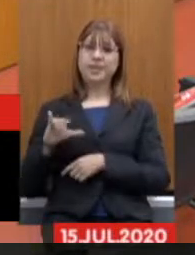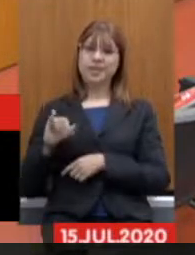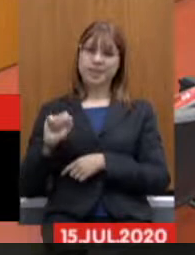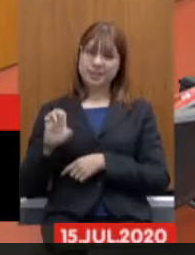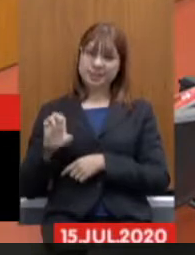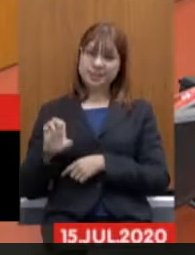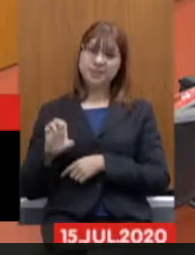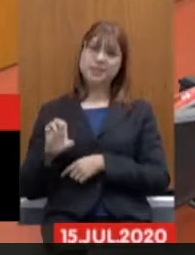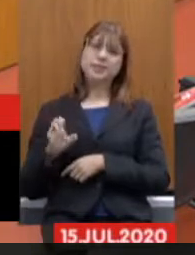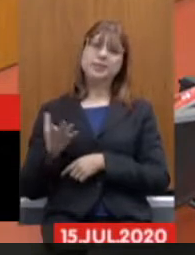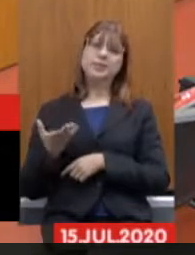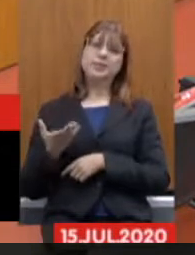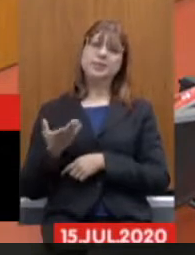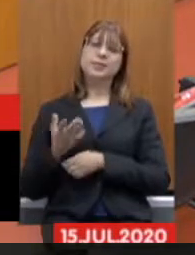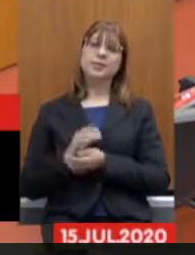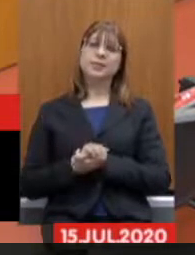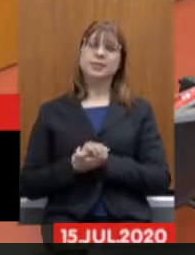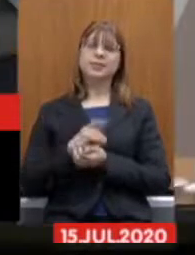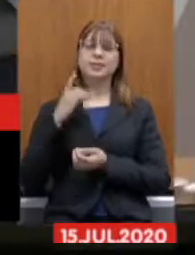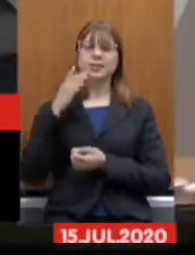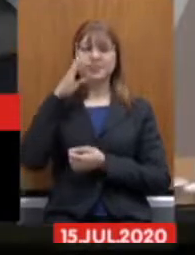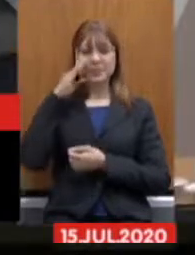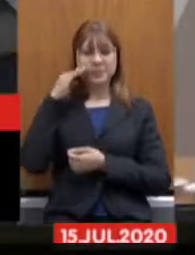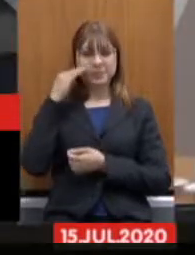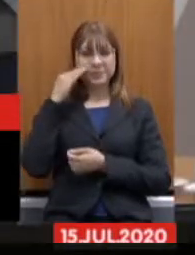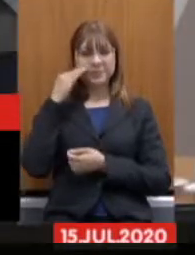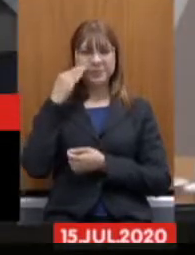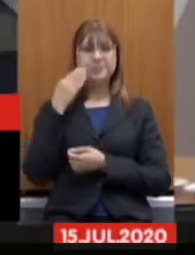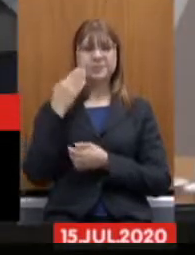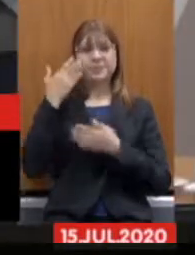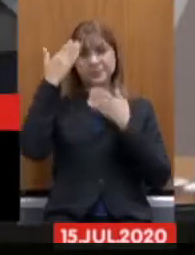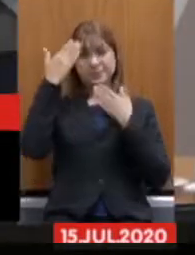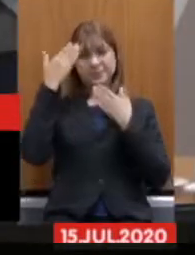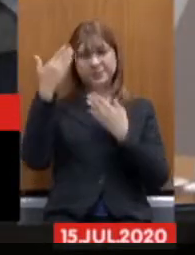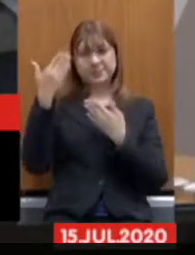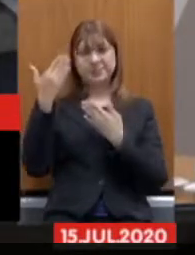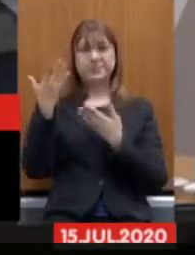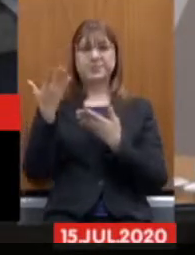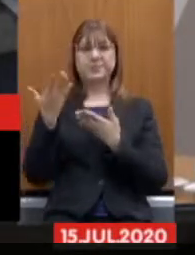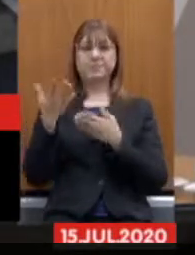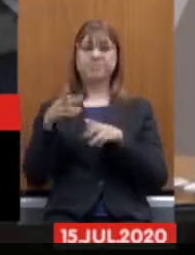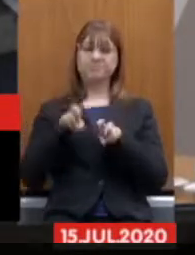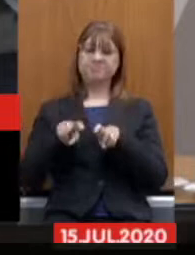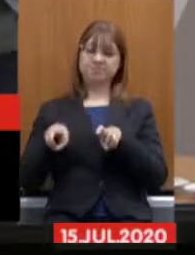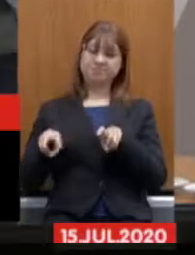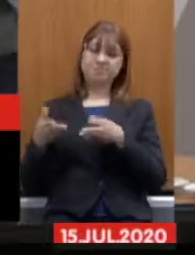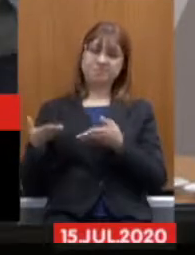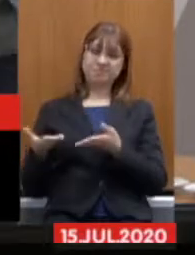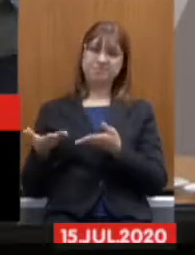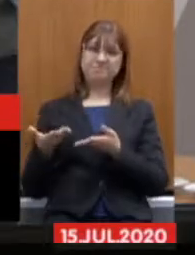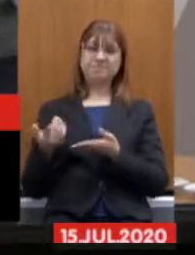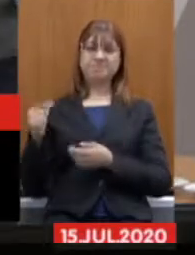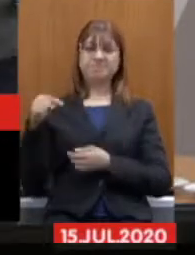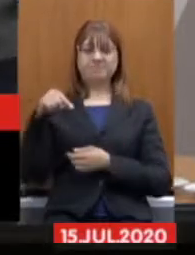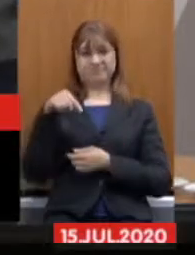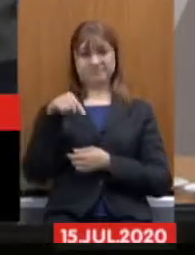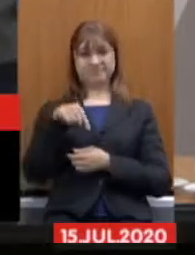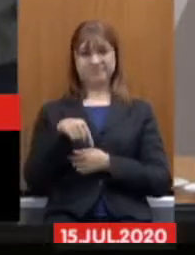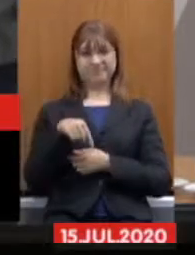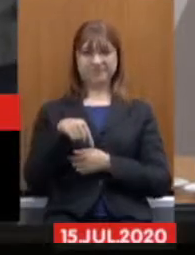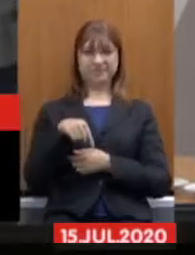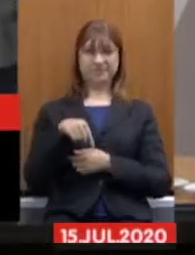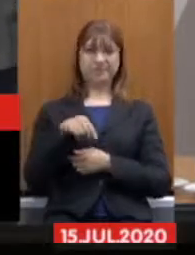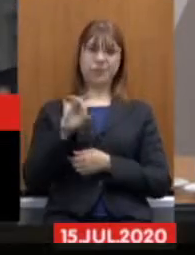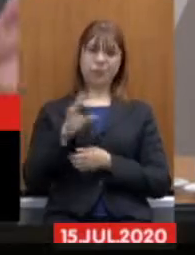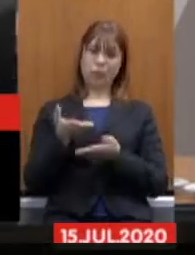cerqueira cristiano silveira agradeço em nome dos deputados da mesa oportunidade de estar aqui falando